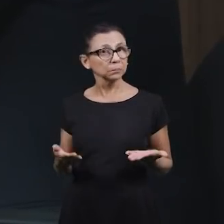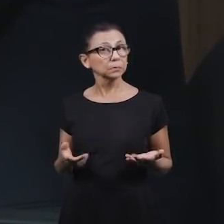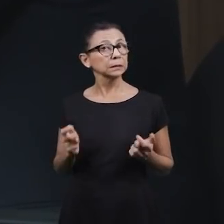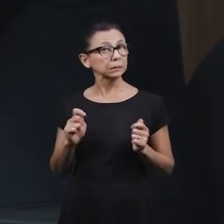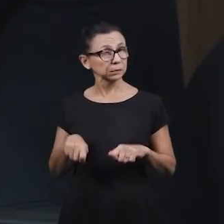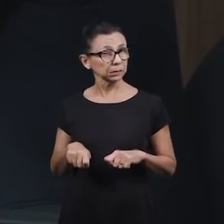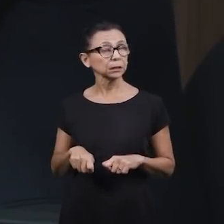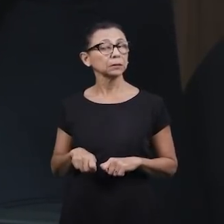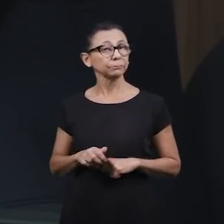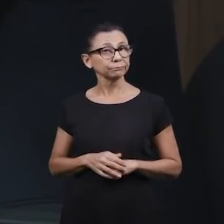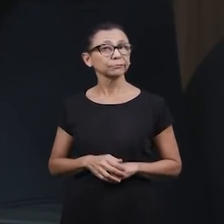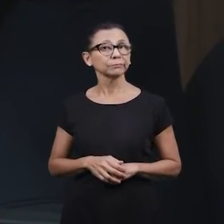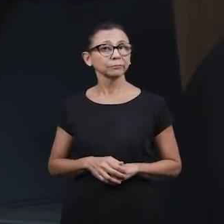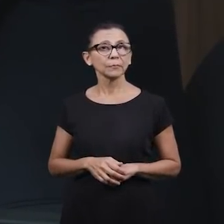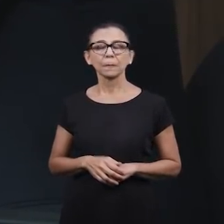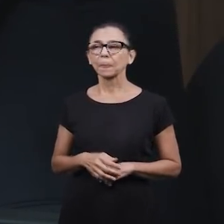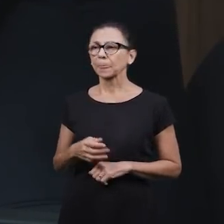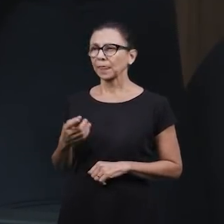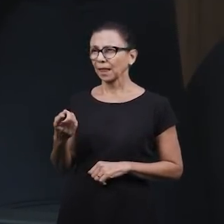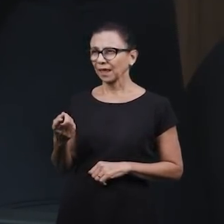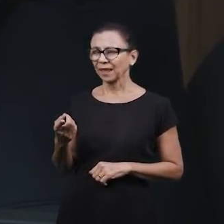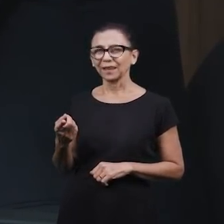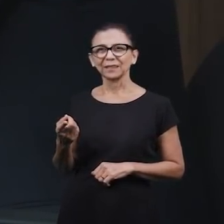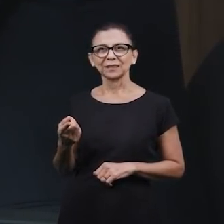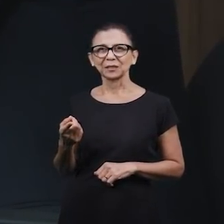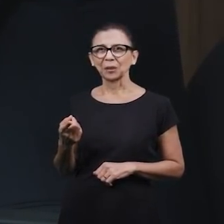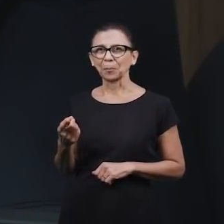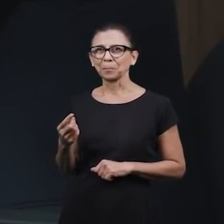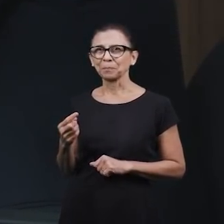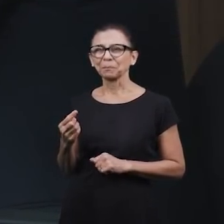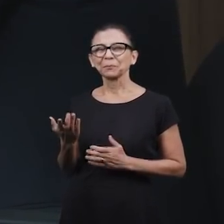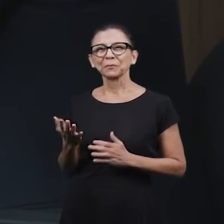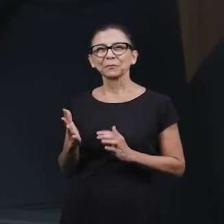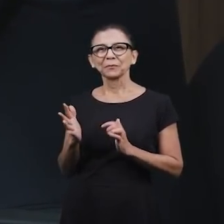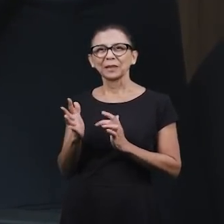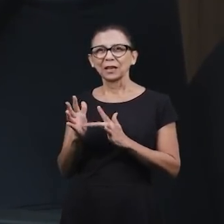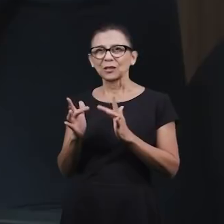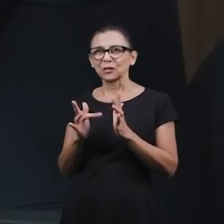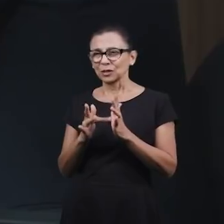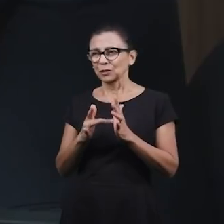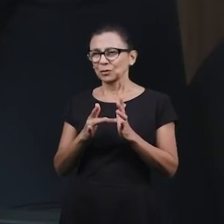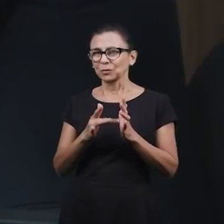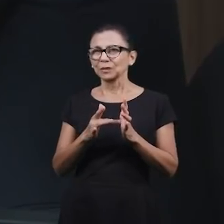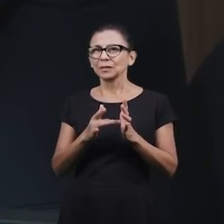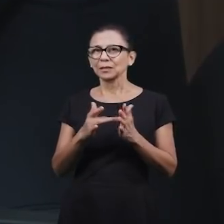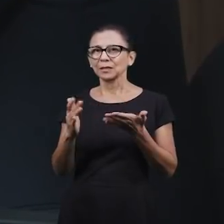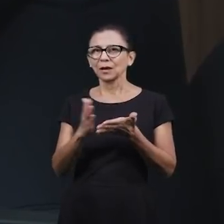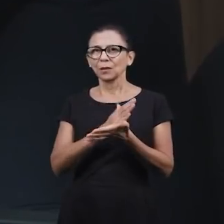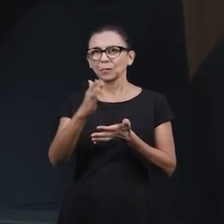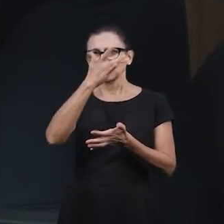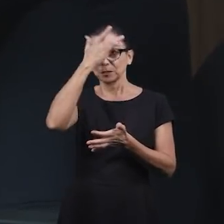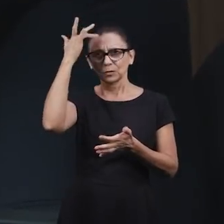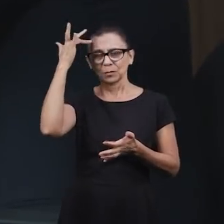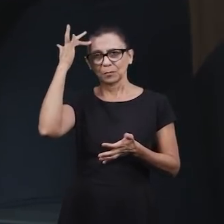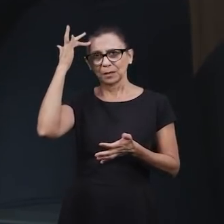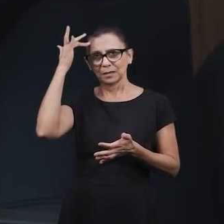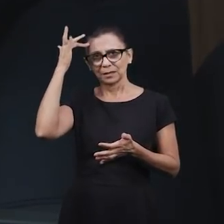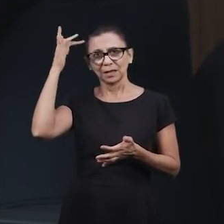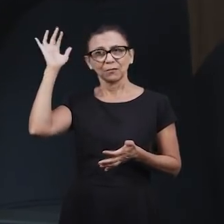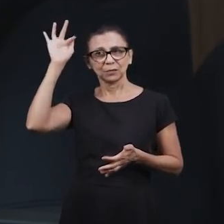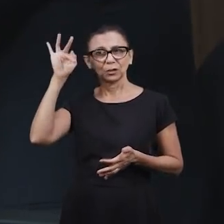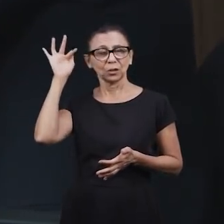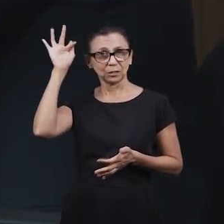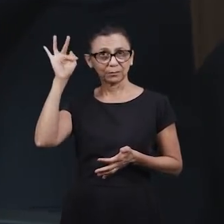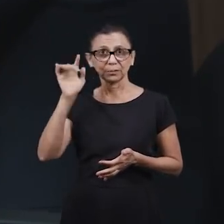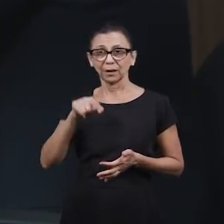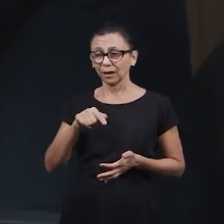a Bíblia filosoficamente, não é? Aliás, Jesus é confundido, ou é visto por alguns como um filósofo. Não é verdade? É